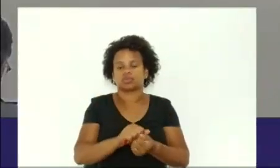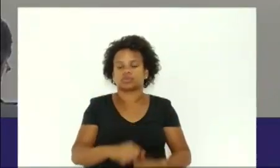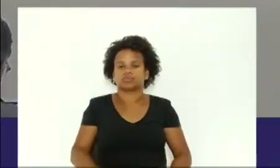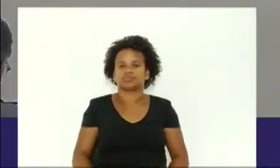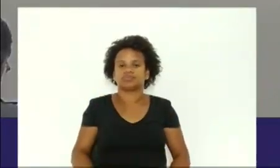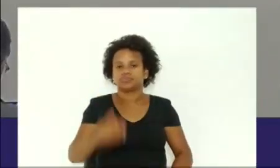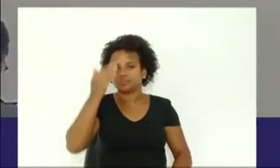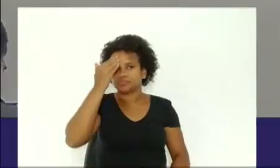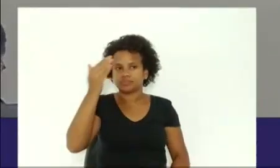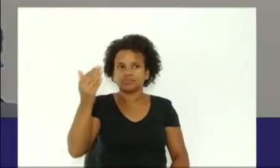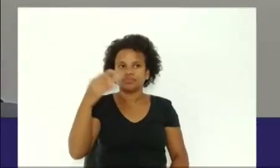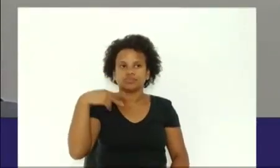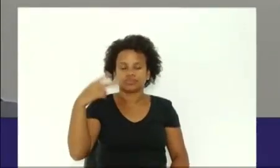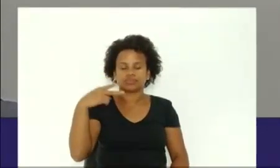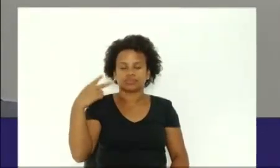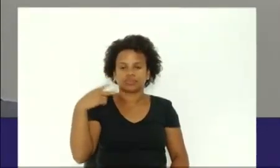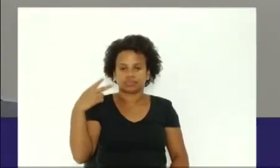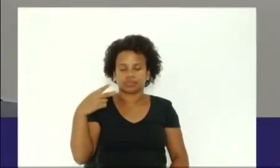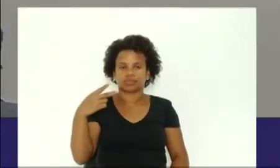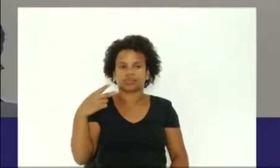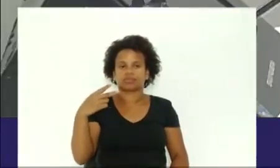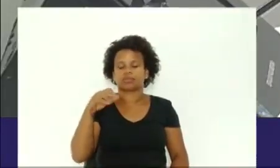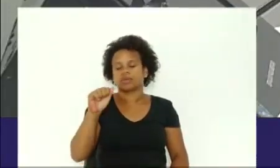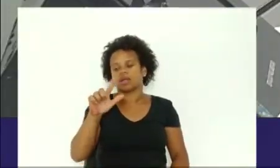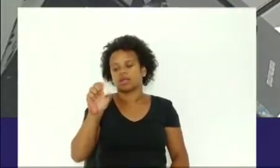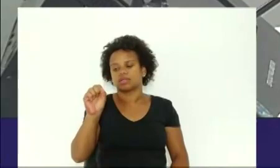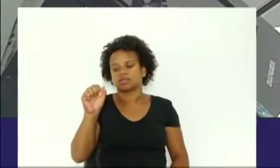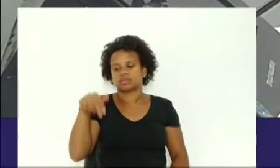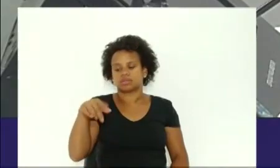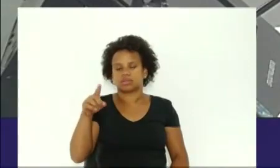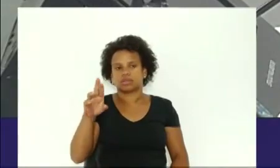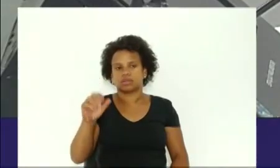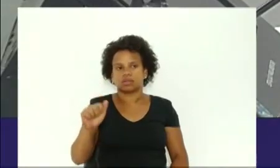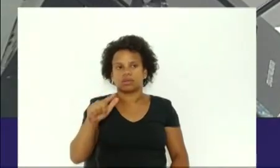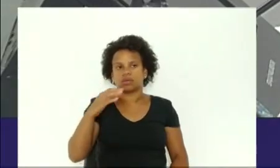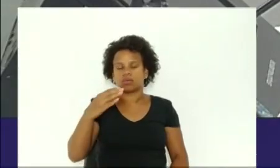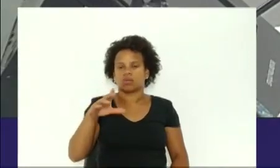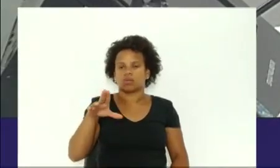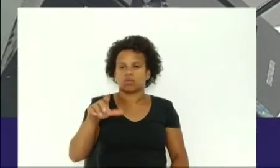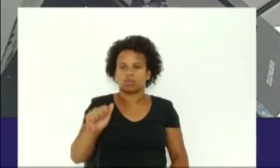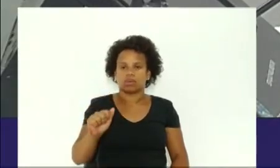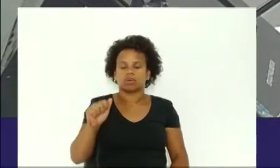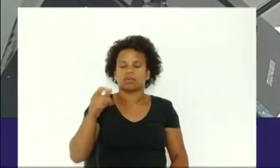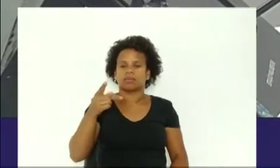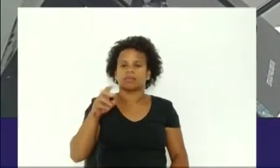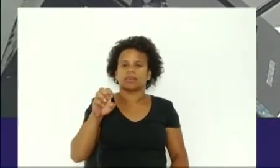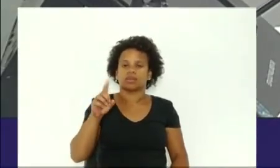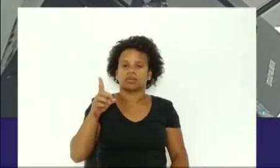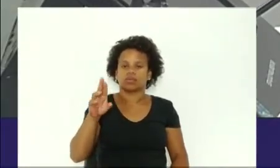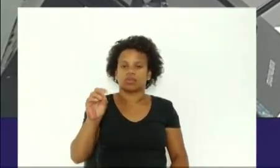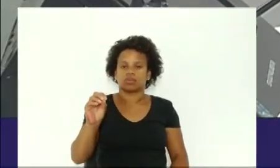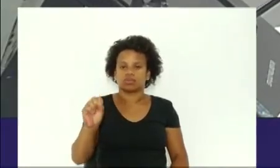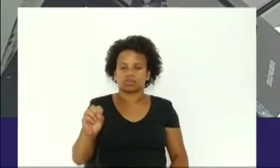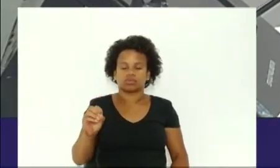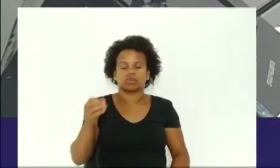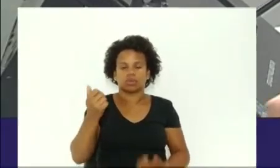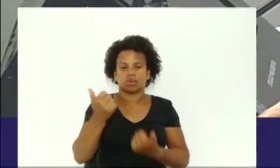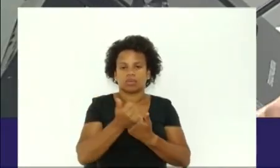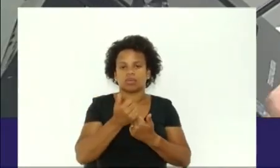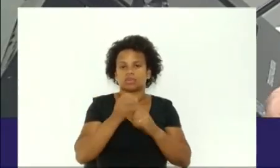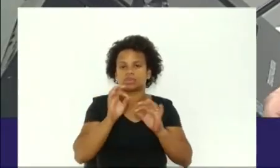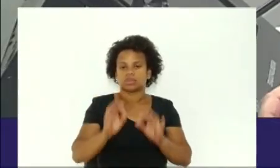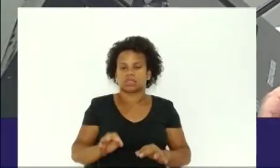Obrigado, vereadores, vereador Alessandro Luquez, vereador Kula, vereador Pedroso, pelo apoio. Tenho certeza que toda a Câmara vai